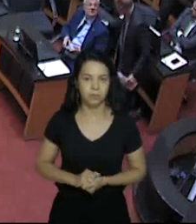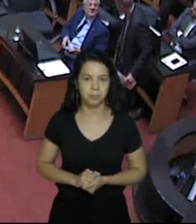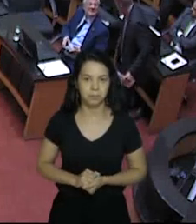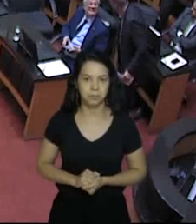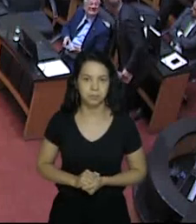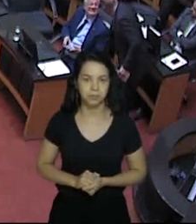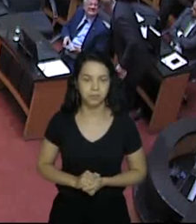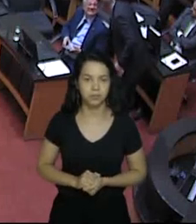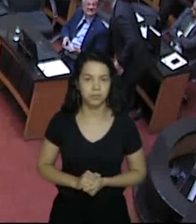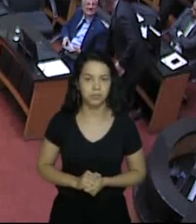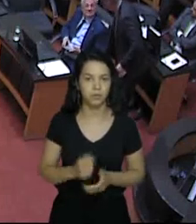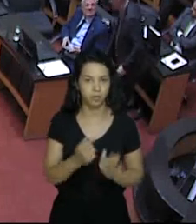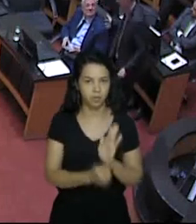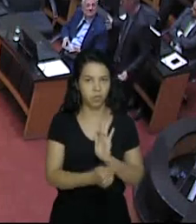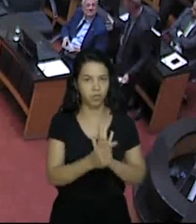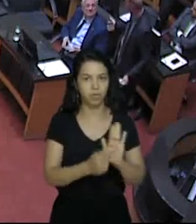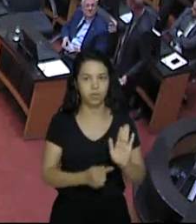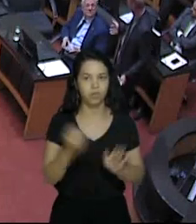veto importante